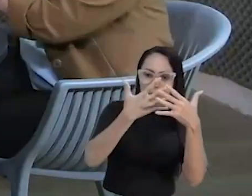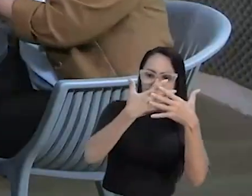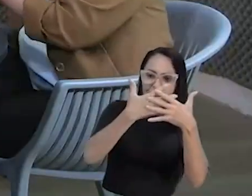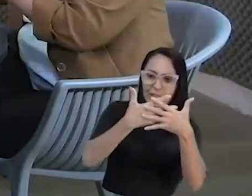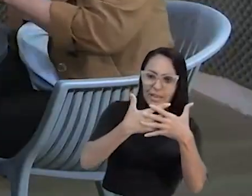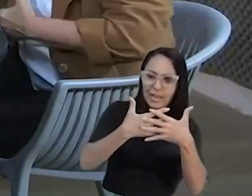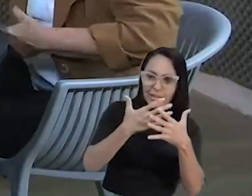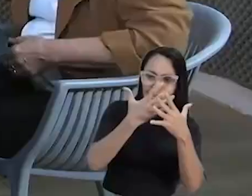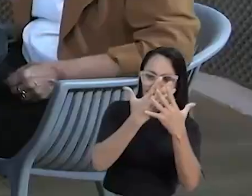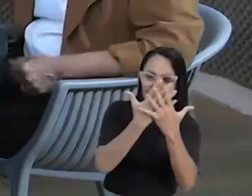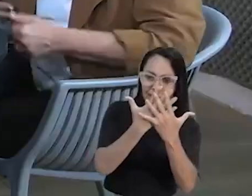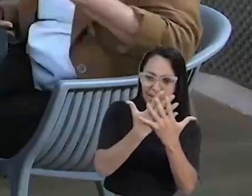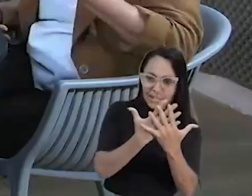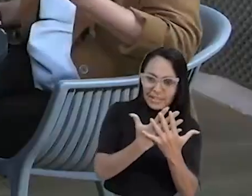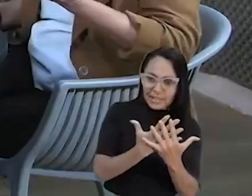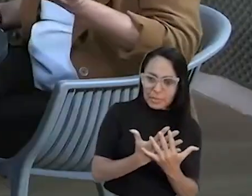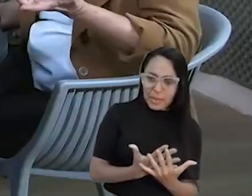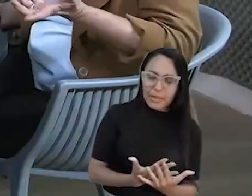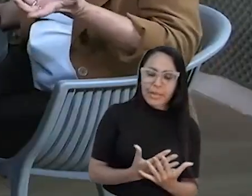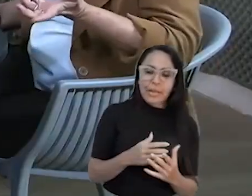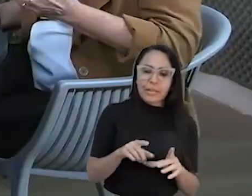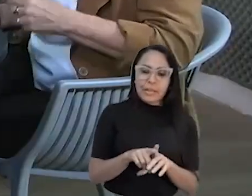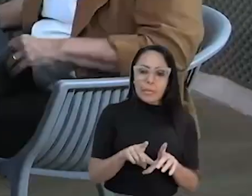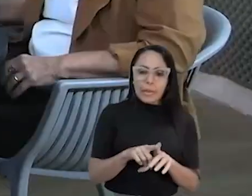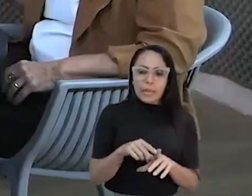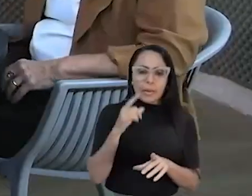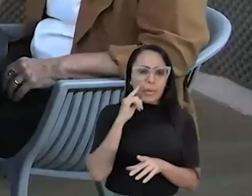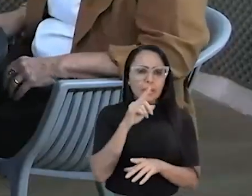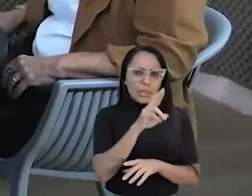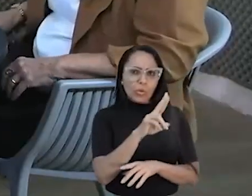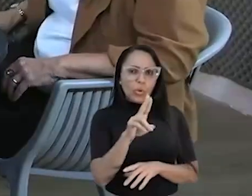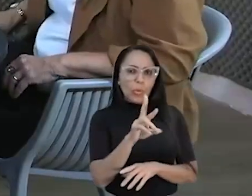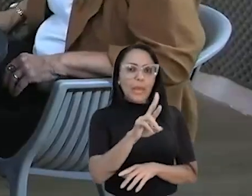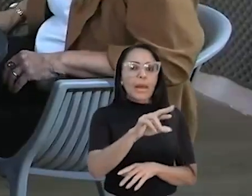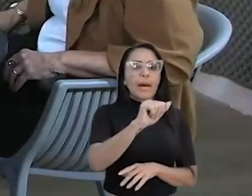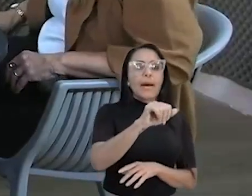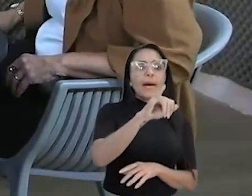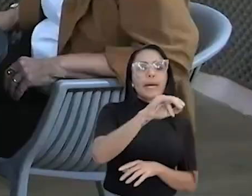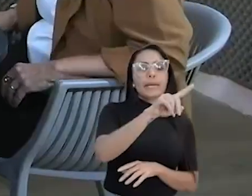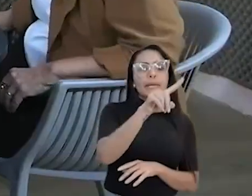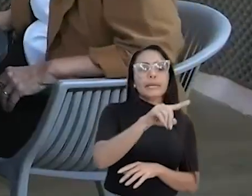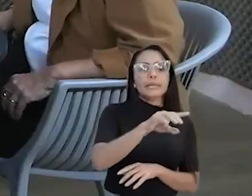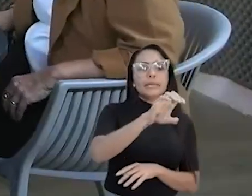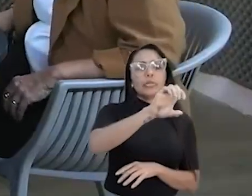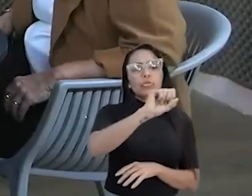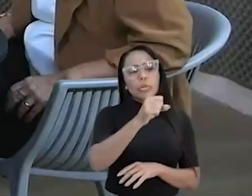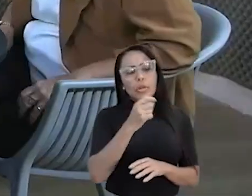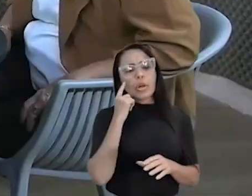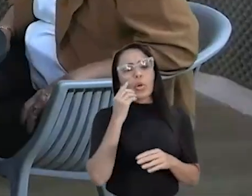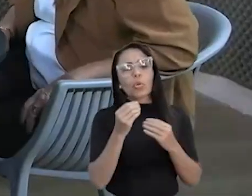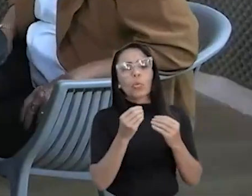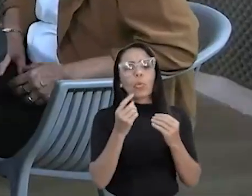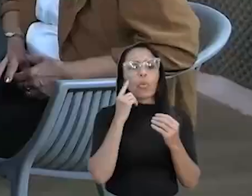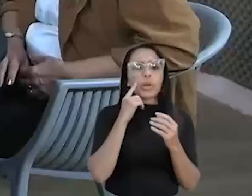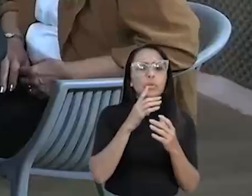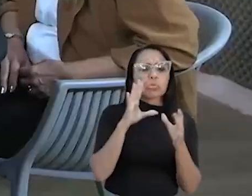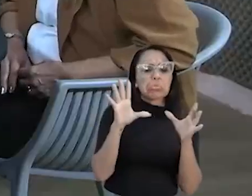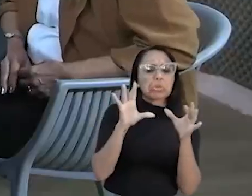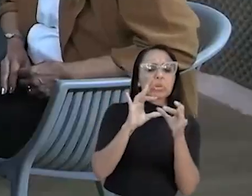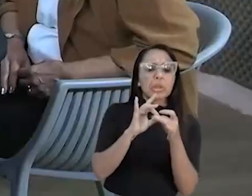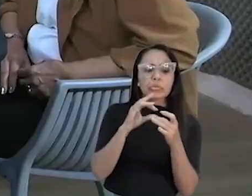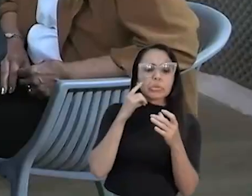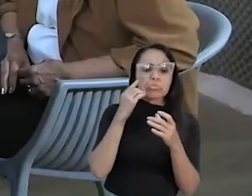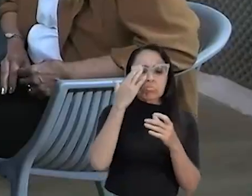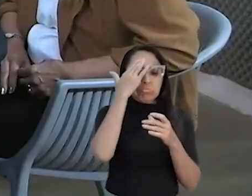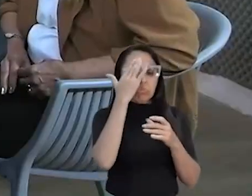faz sentido. Total, Aí ele disse, mas esse é o nome, né? Então, E como isso se associa, né? A gente não